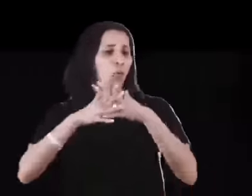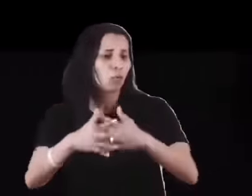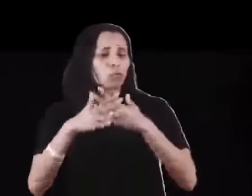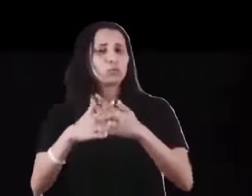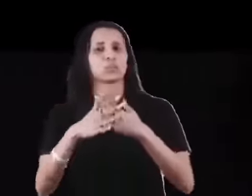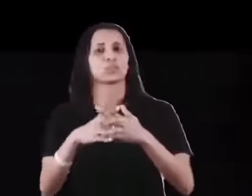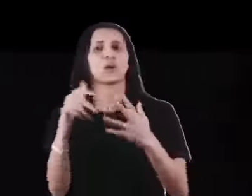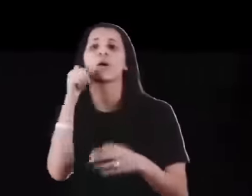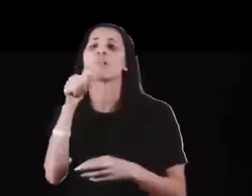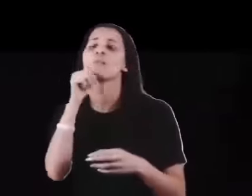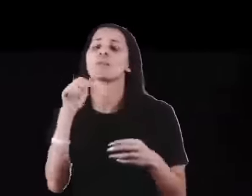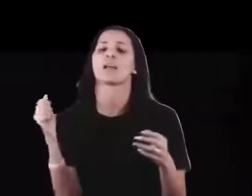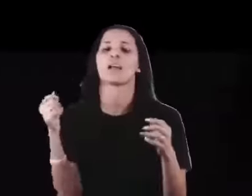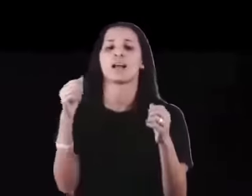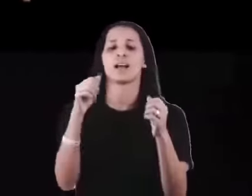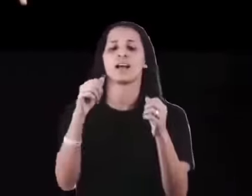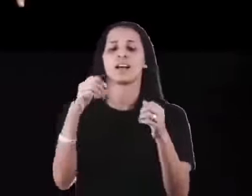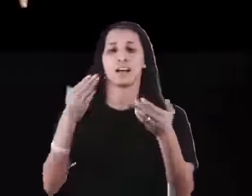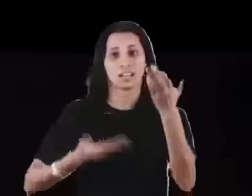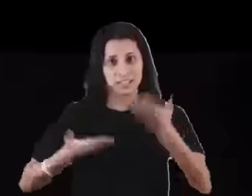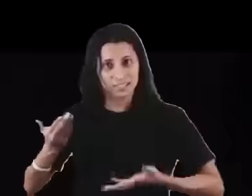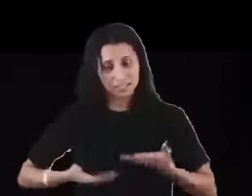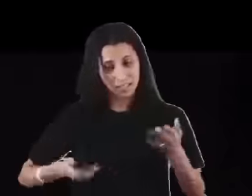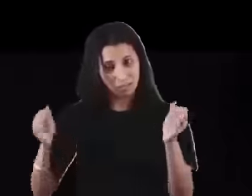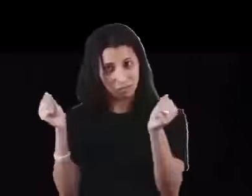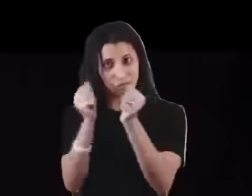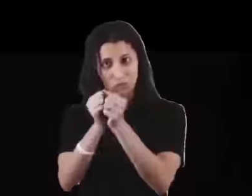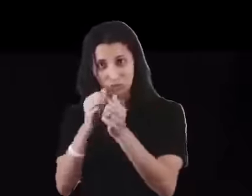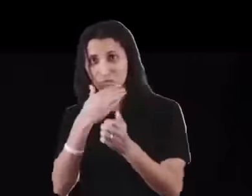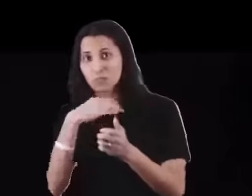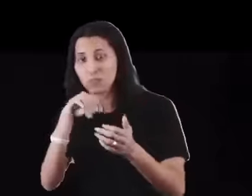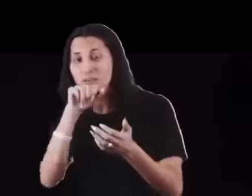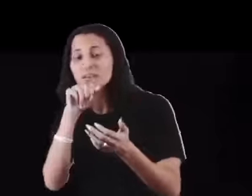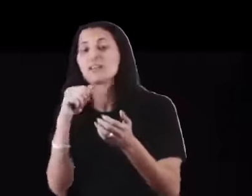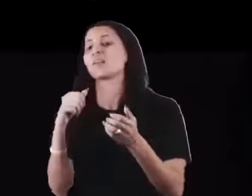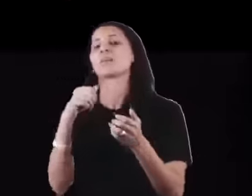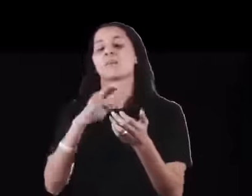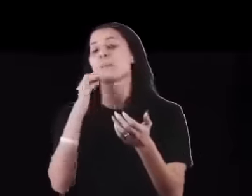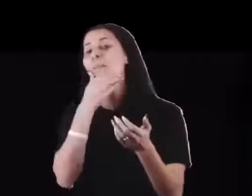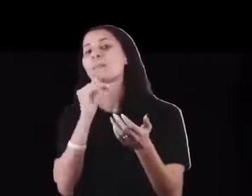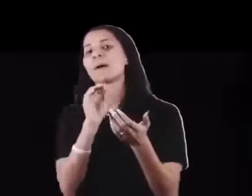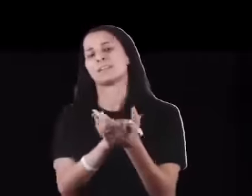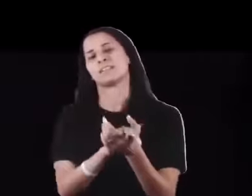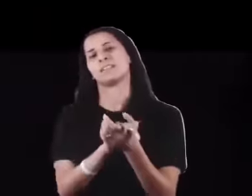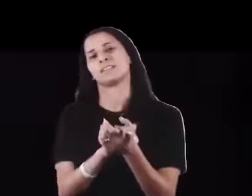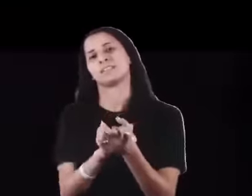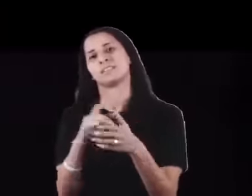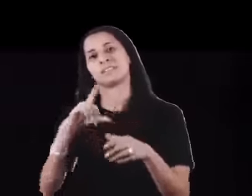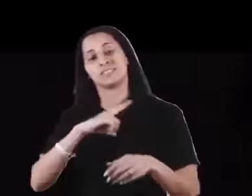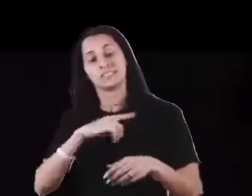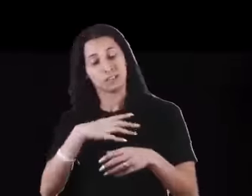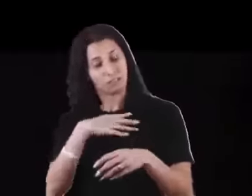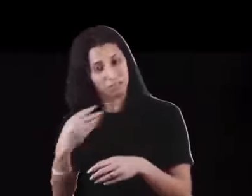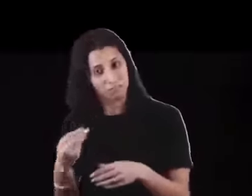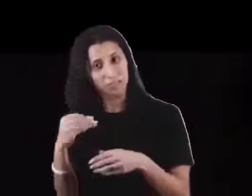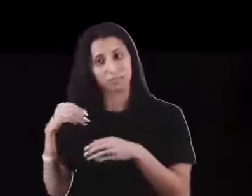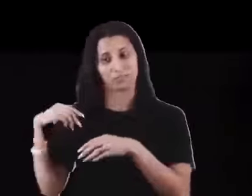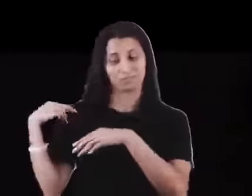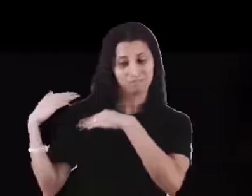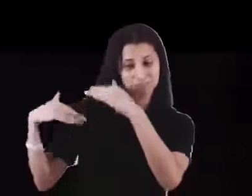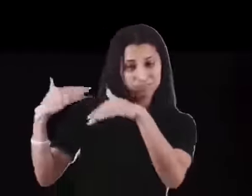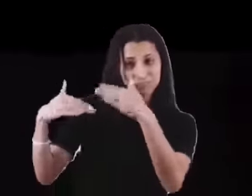serva para deitar com o marido para ter um filho para dar descendência a serva agora já desprezava a dona começou a